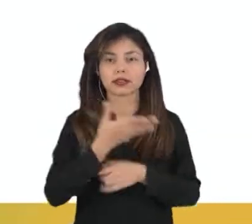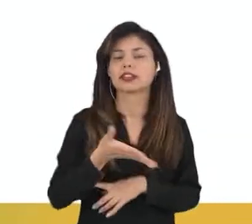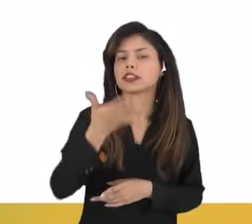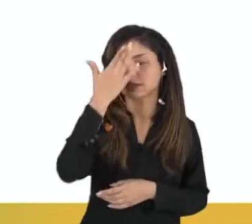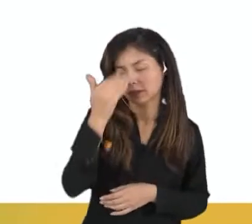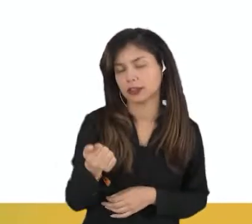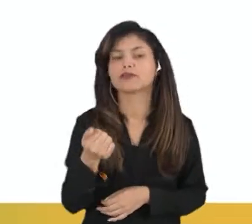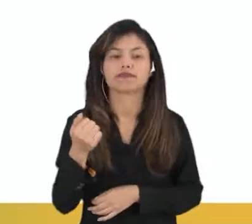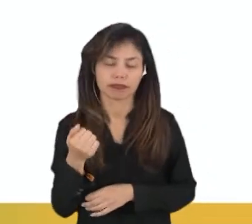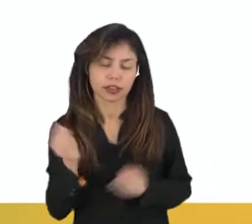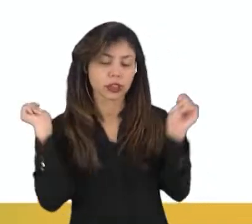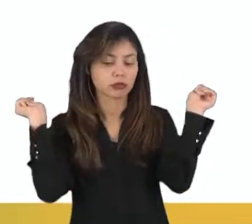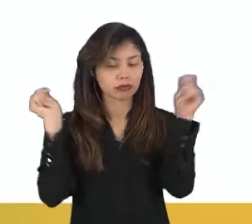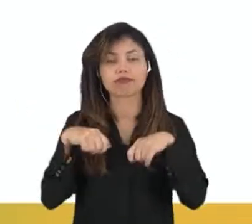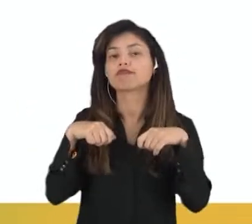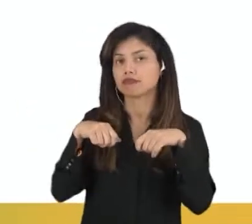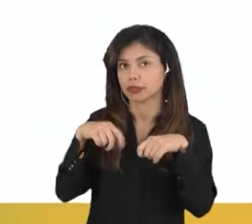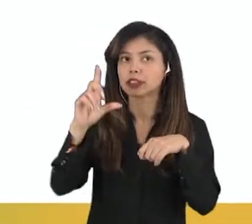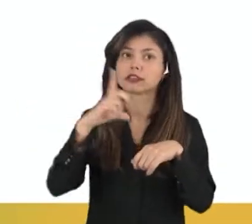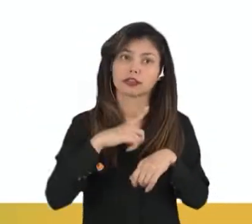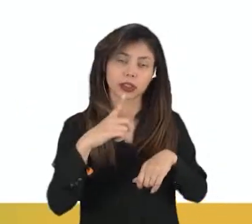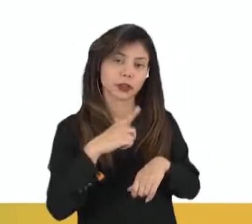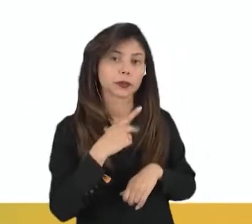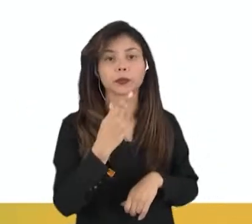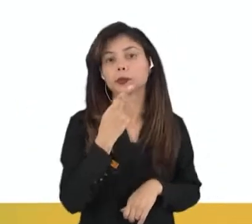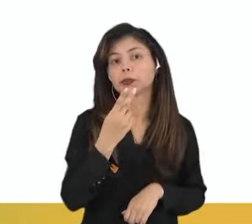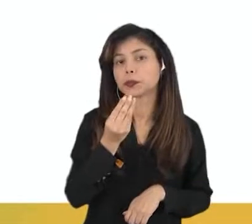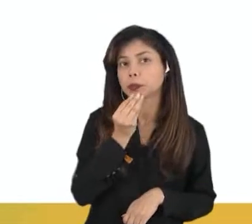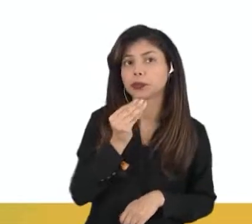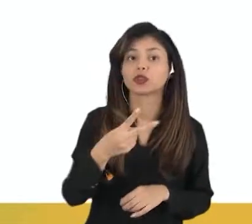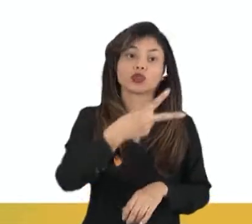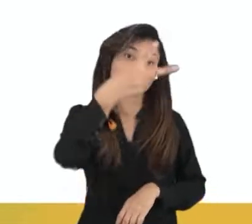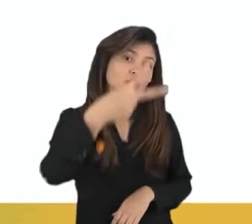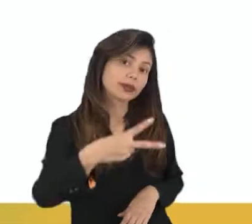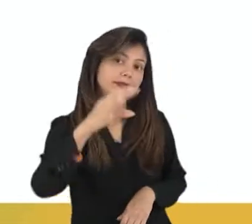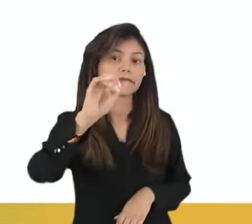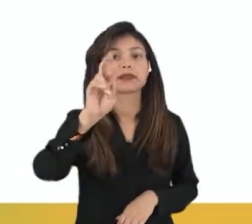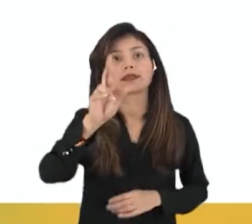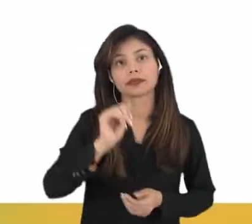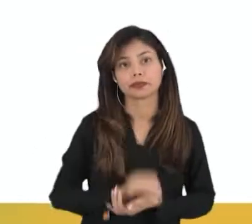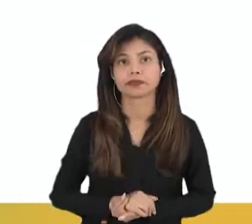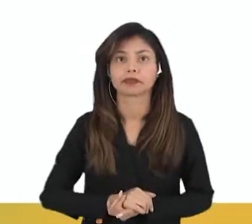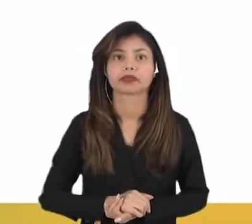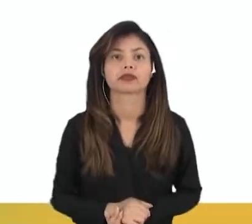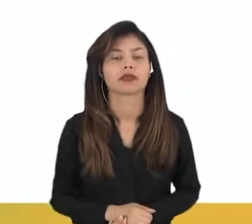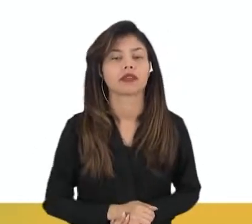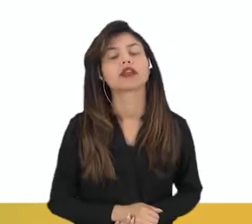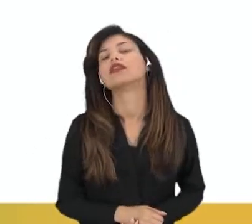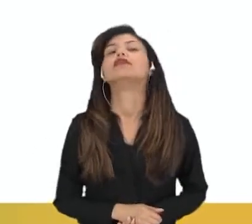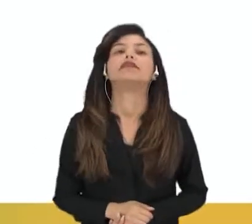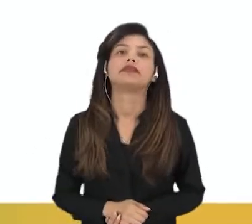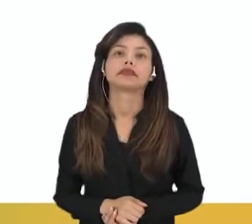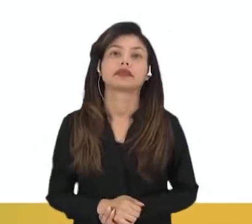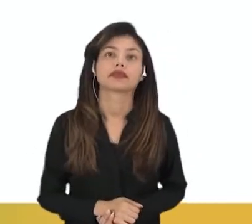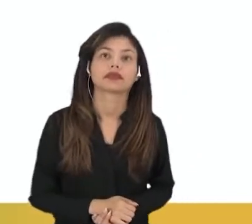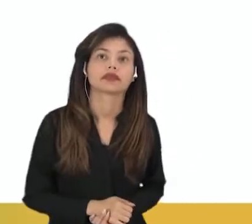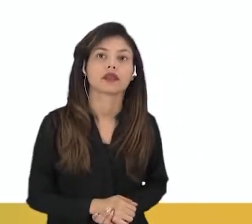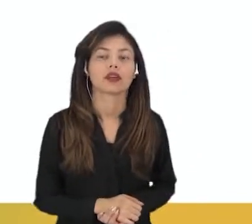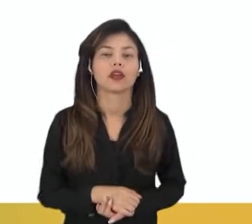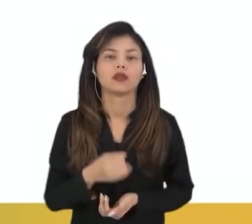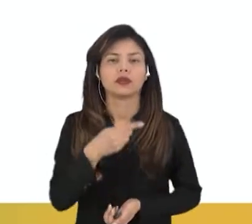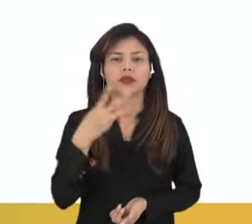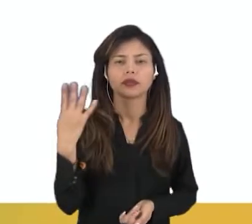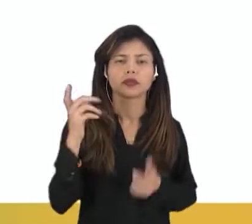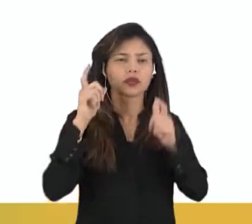saber a probabilidade de obtermos exatamente 2 caras. Então, vamos lá evidenciar aí os